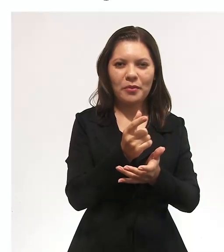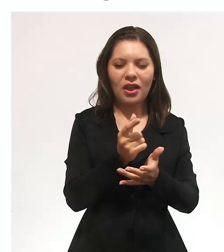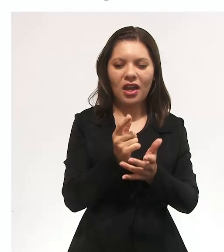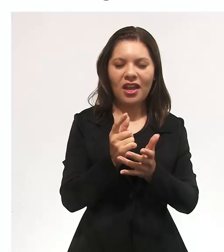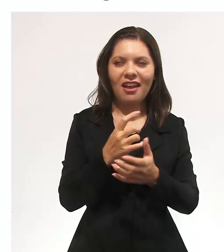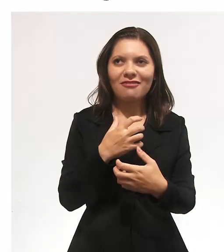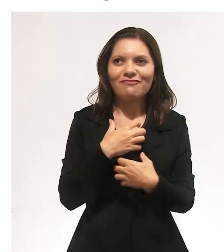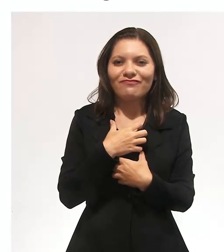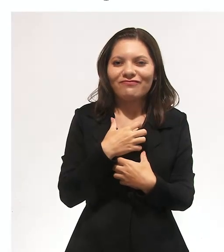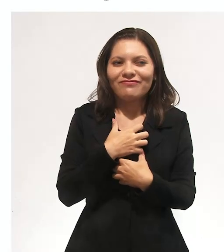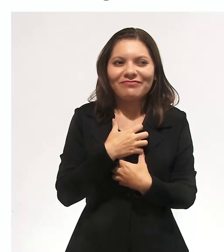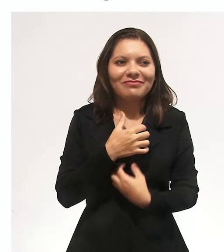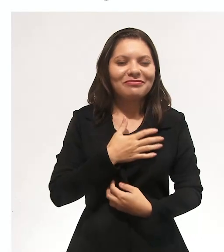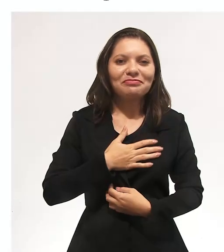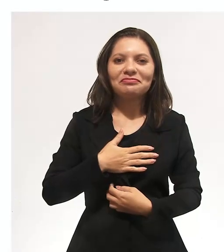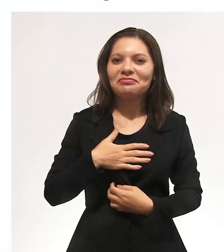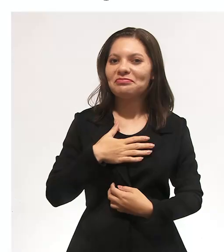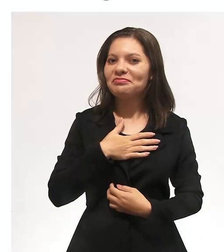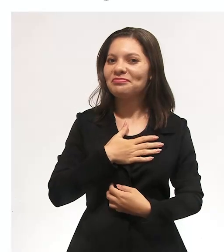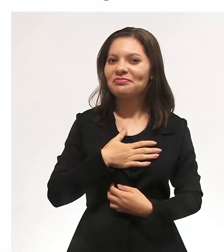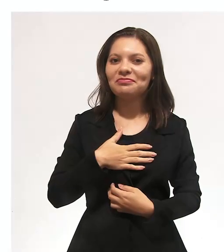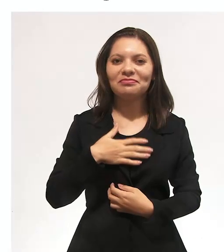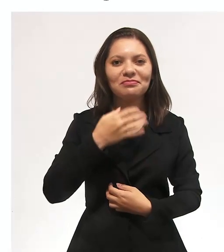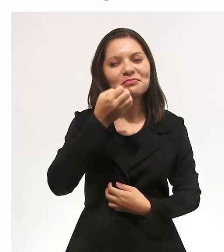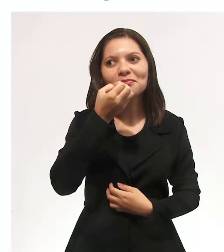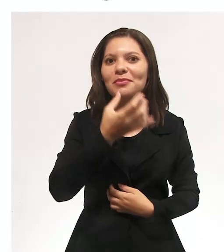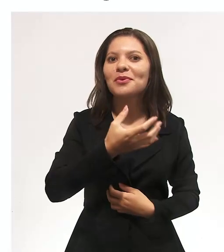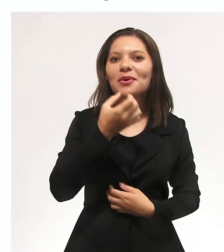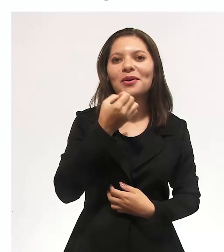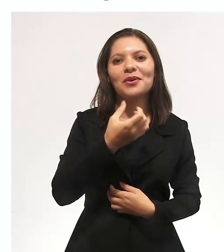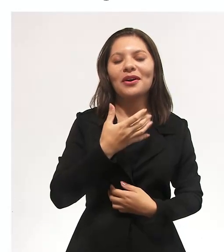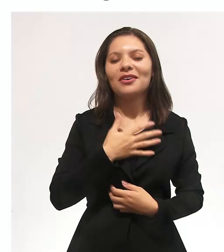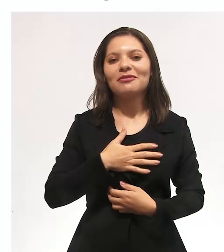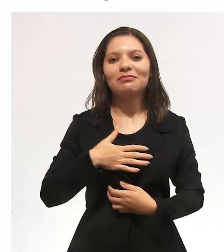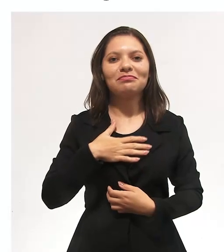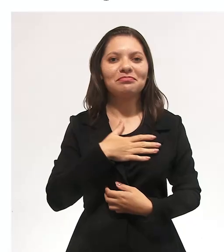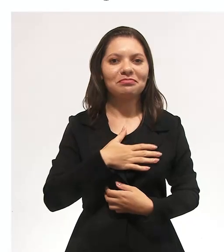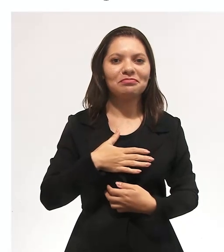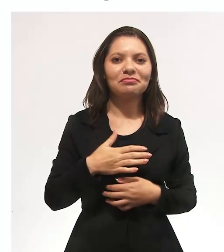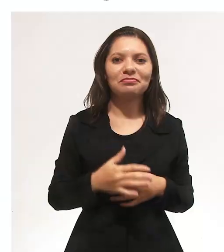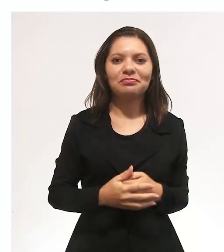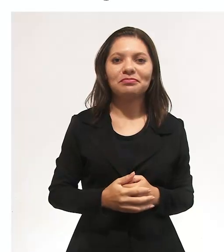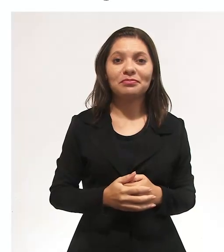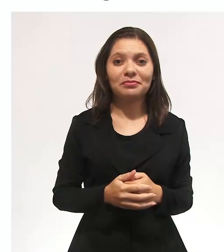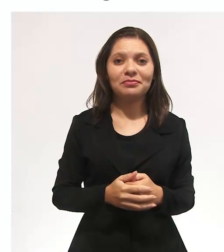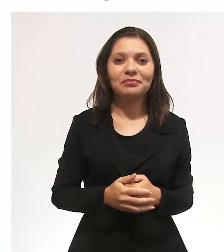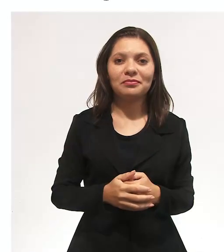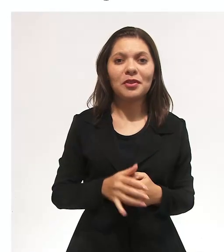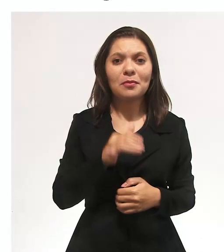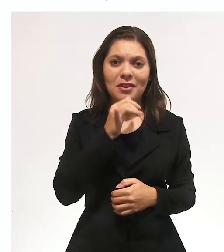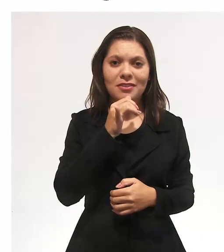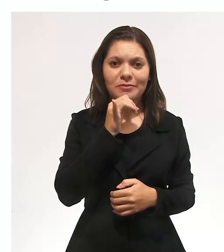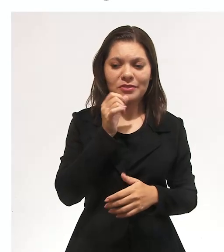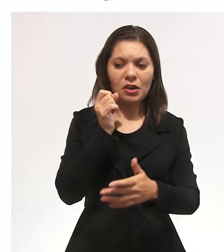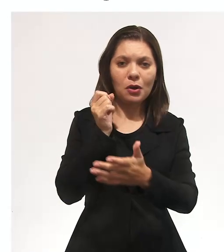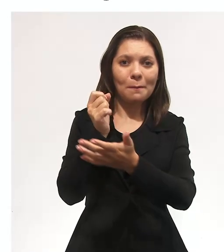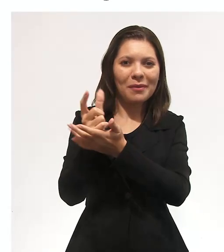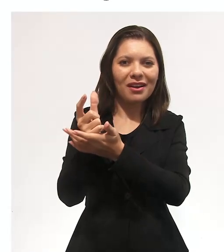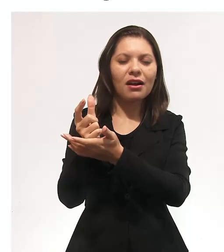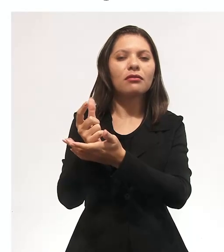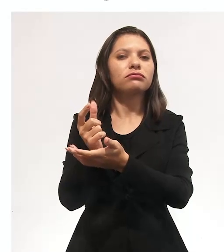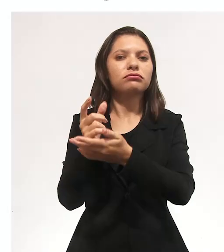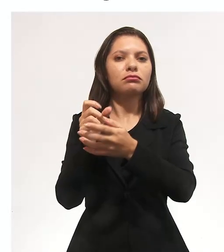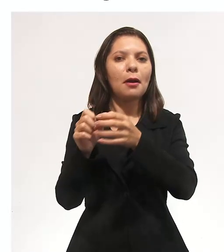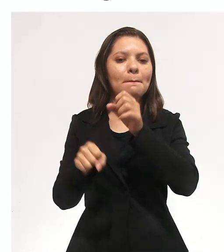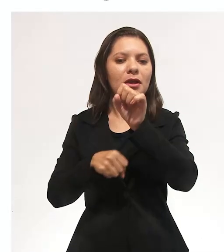consumir um bem ou serviço? Como, por exemplo, comprar uma bicicleta para